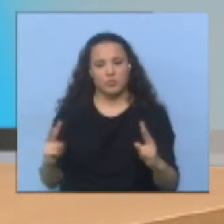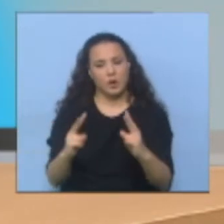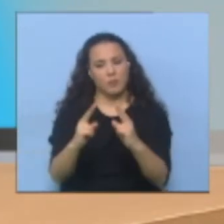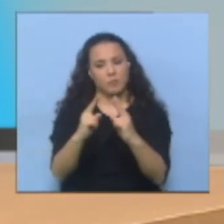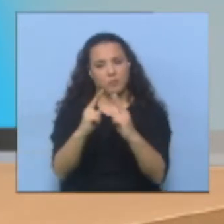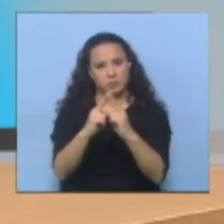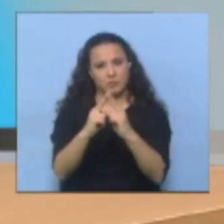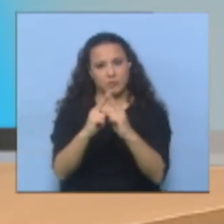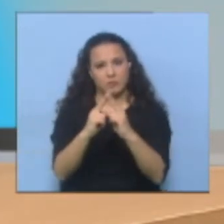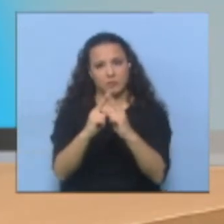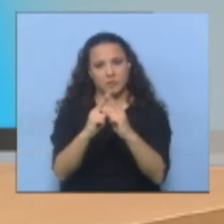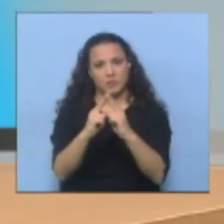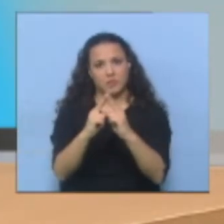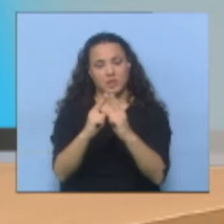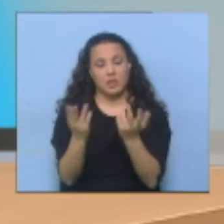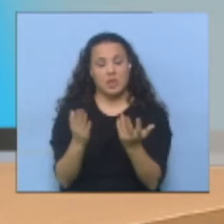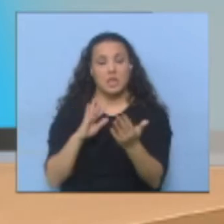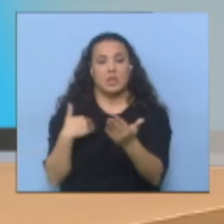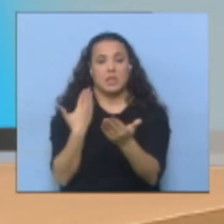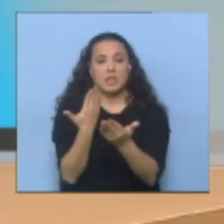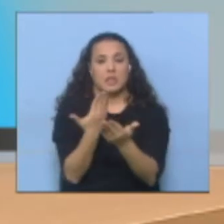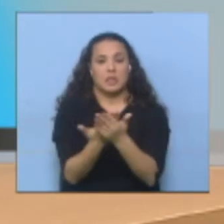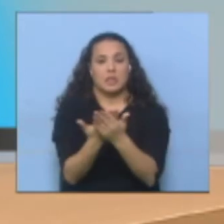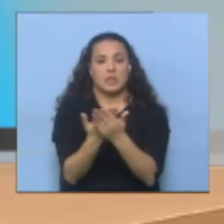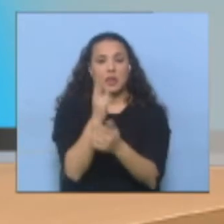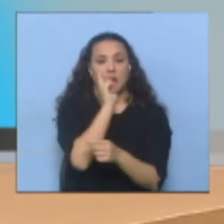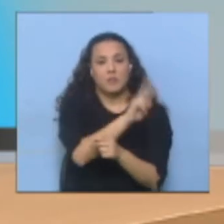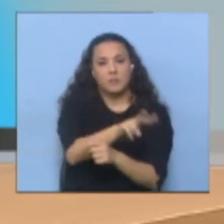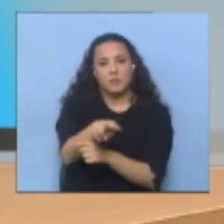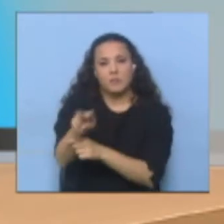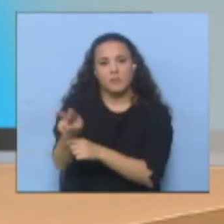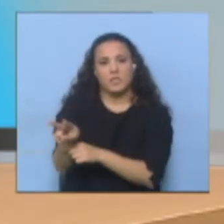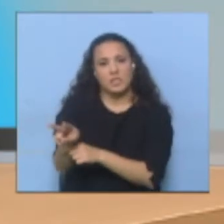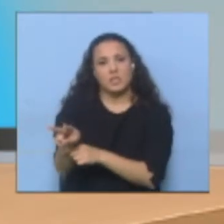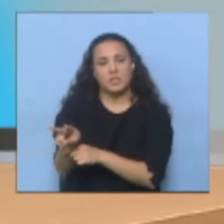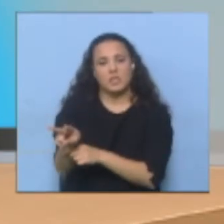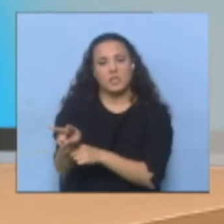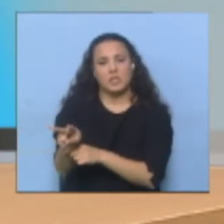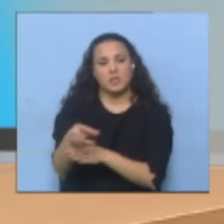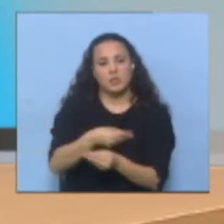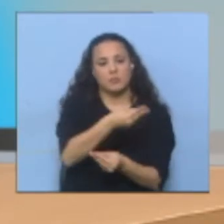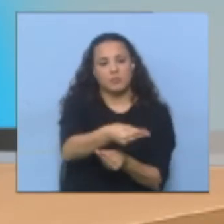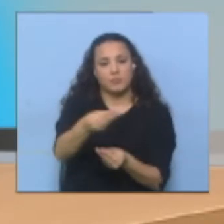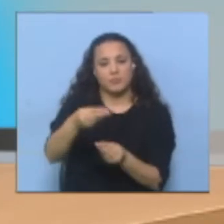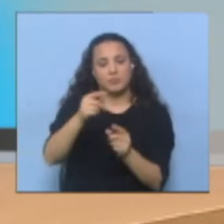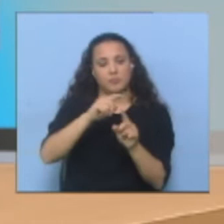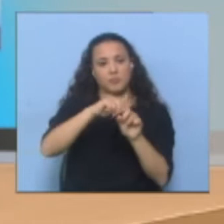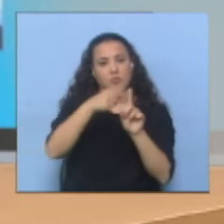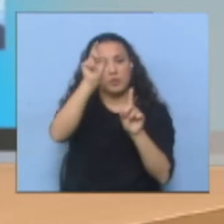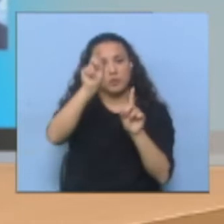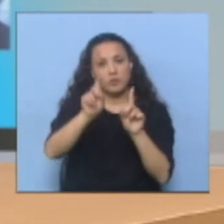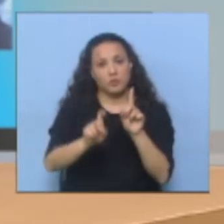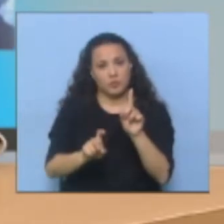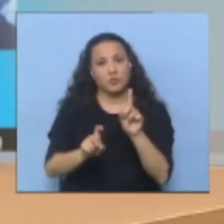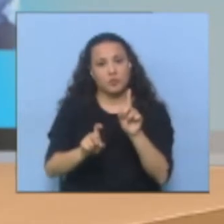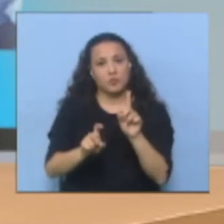e potenciar visitas mais distribuídas ao longo do ano também, em maior